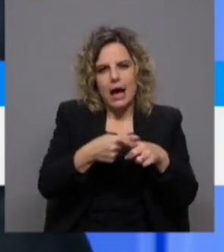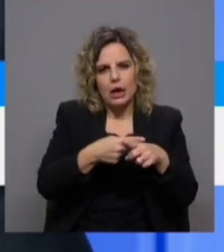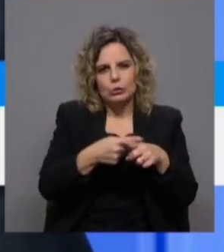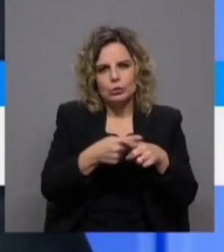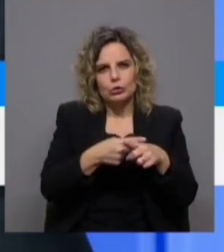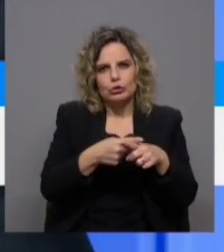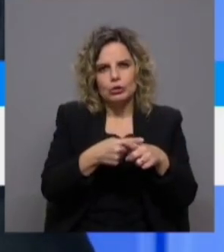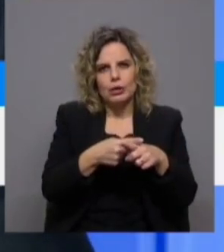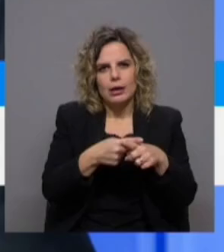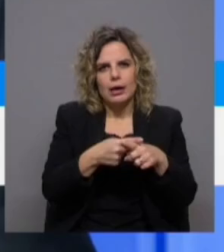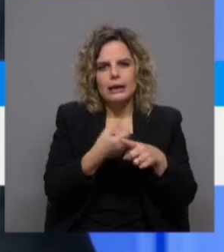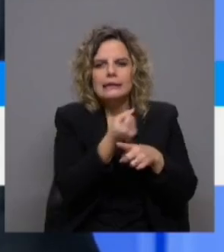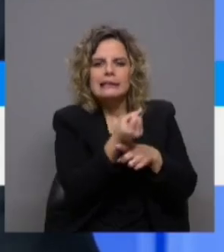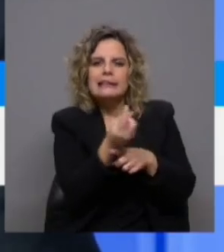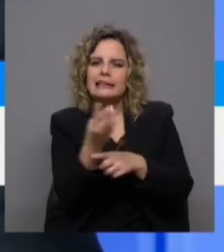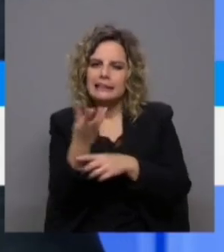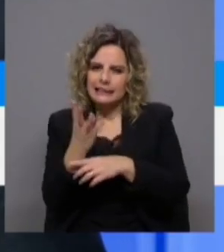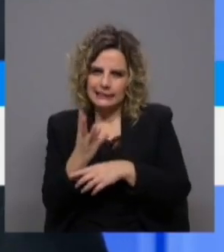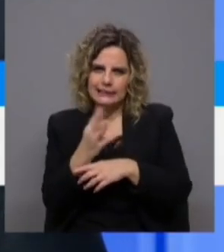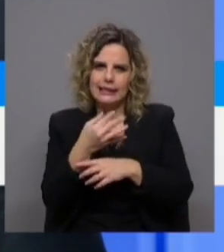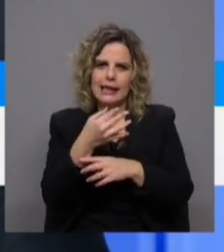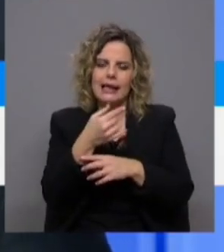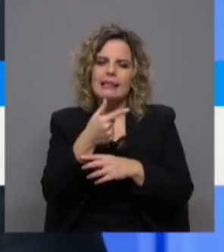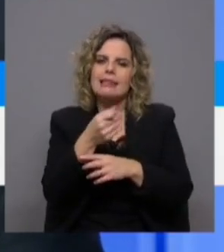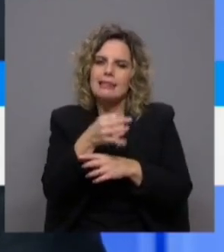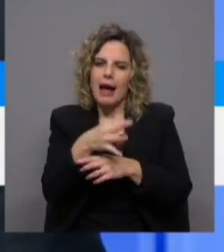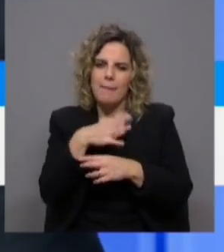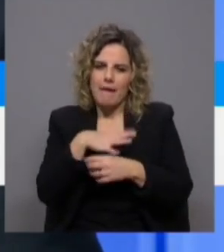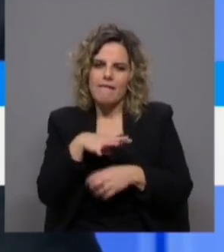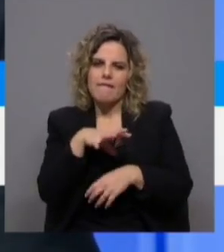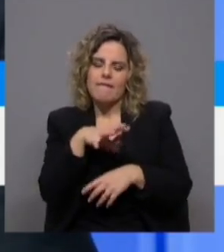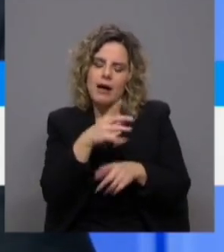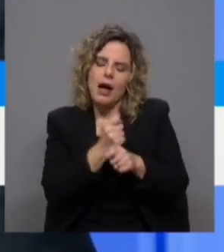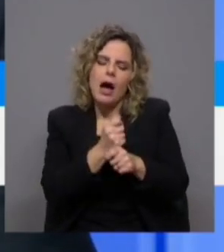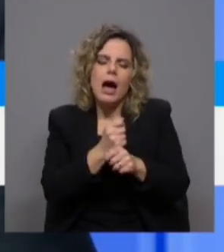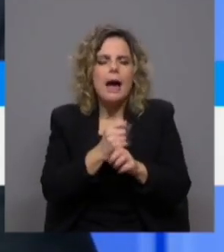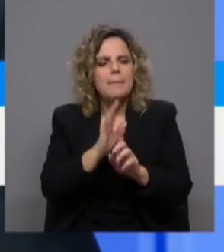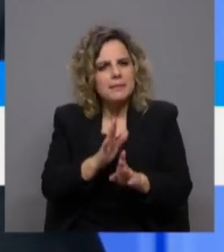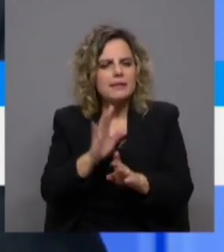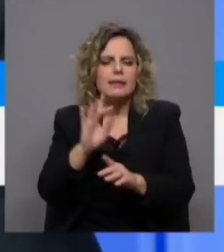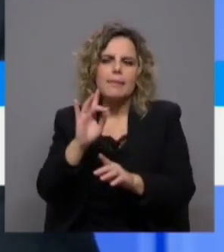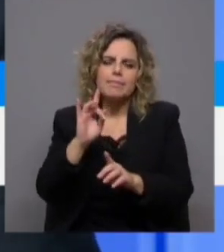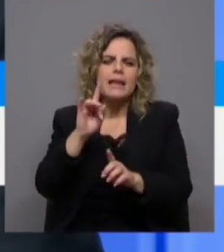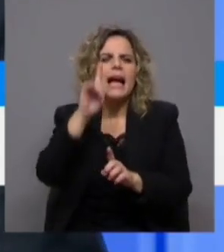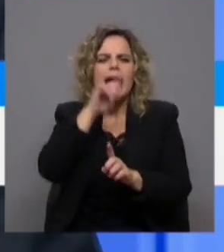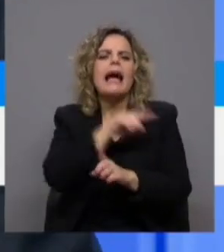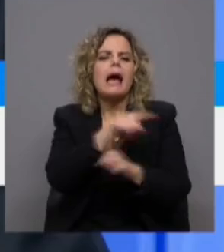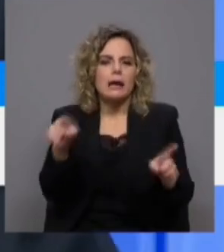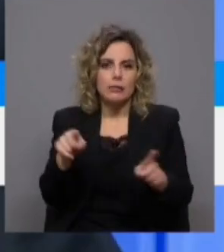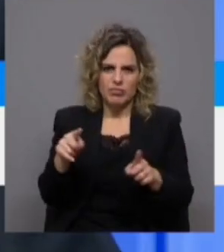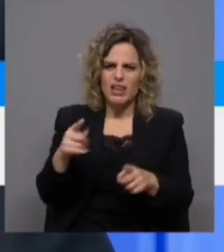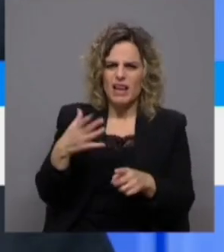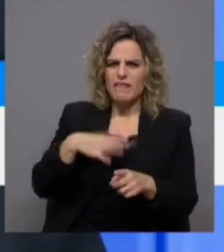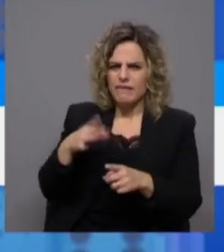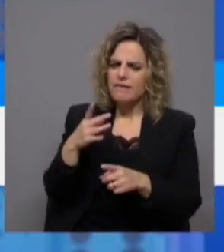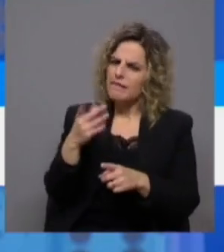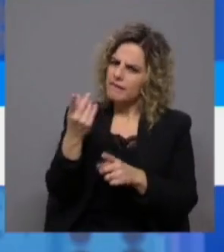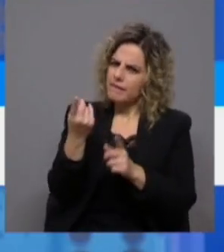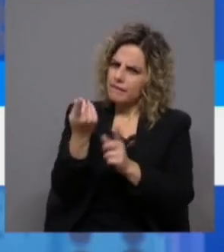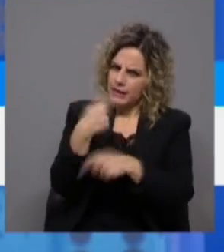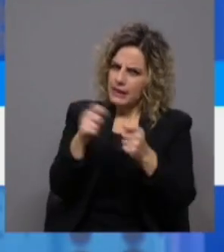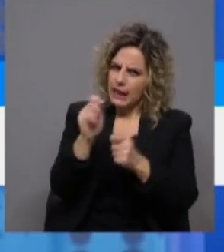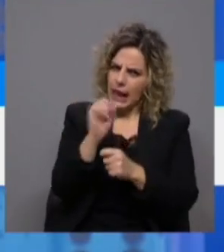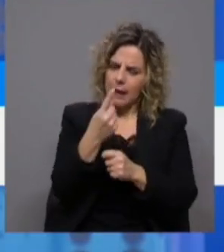com parte do capital da Tap e PTT sistema de crucial saber que prestar atenção esse porque a companhia e vender mais a pena impossível não basta apenas só consegui